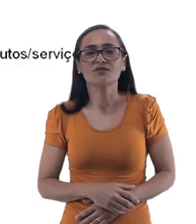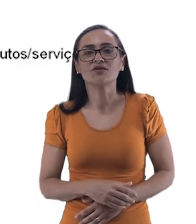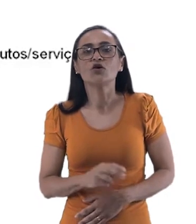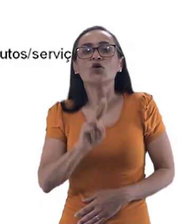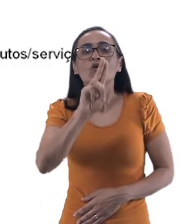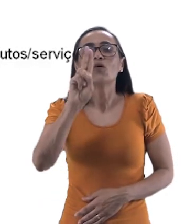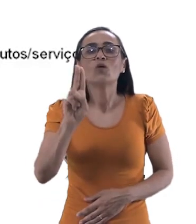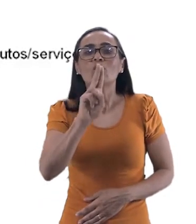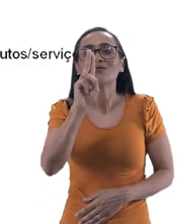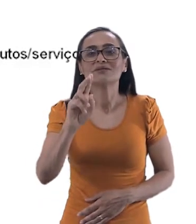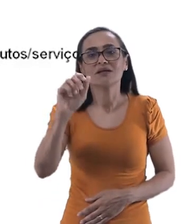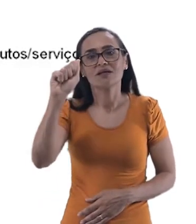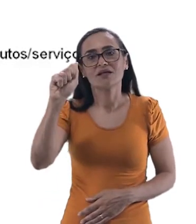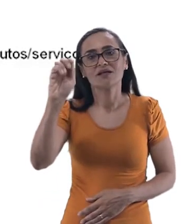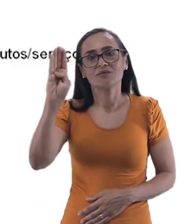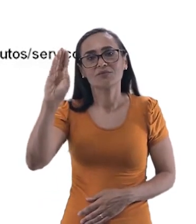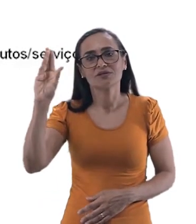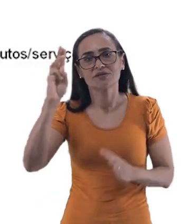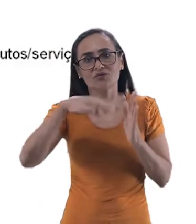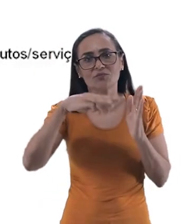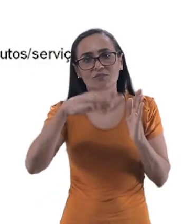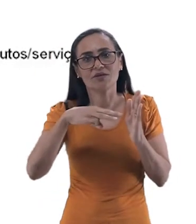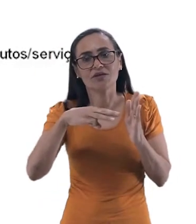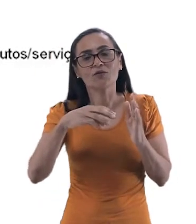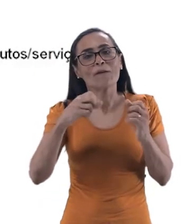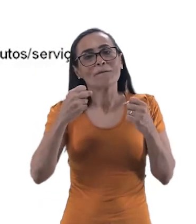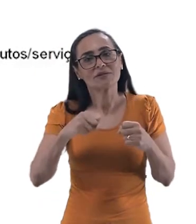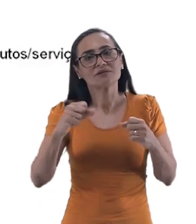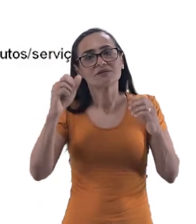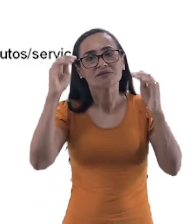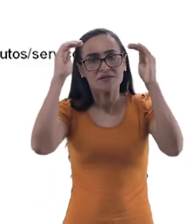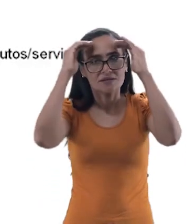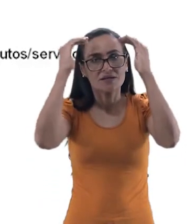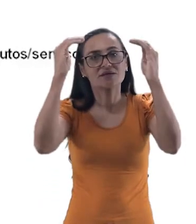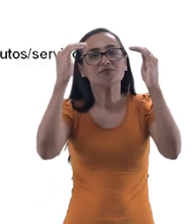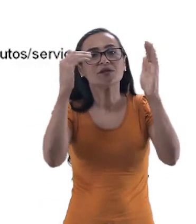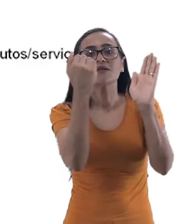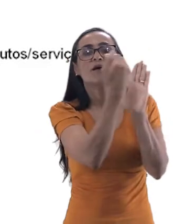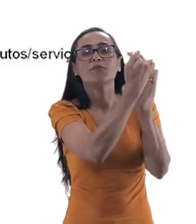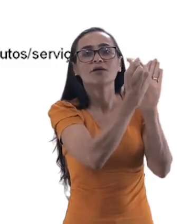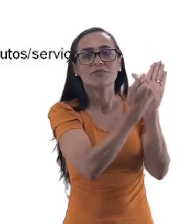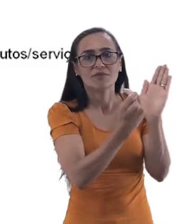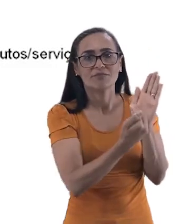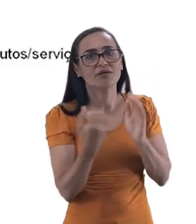A implantação do método ABC segue algumas etapas